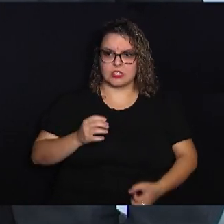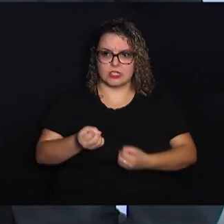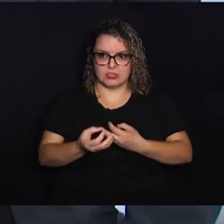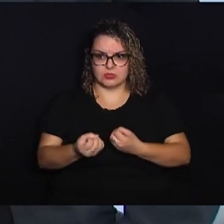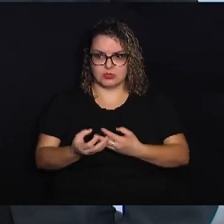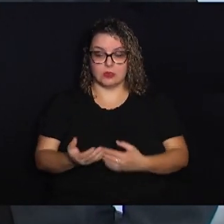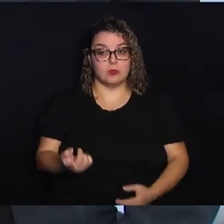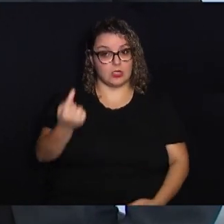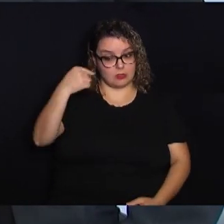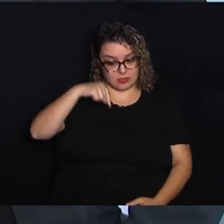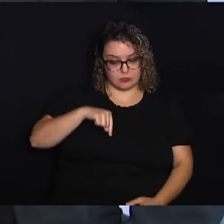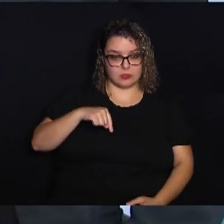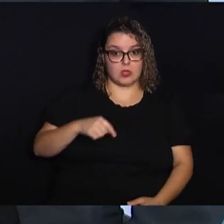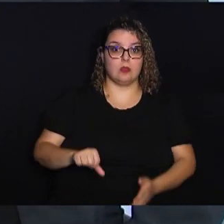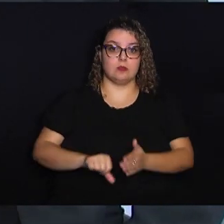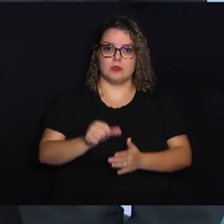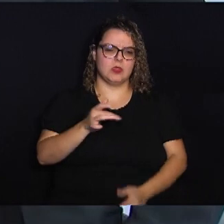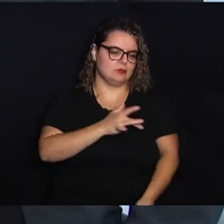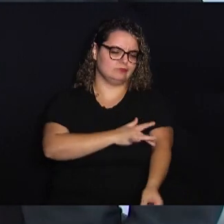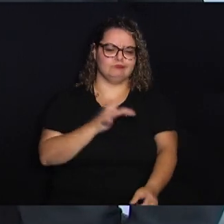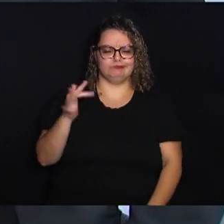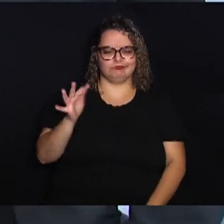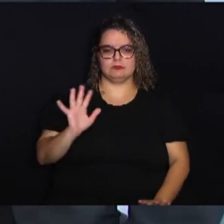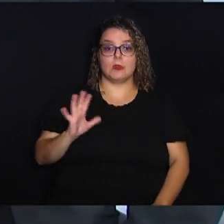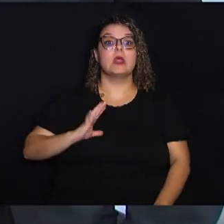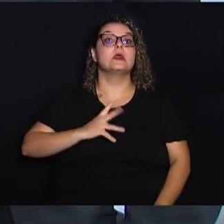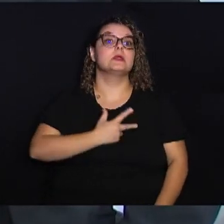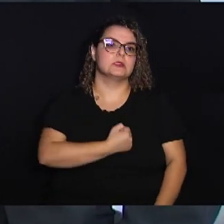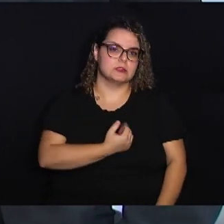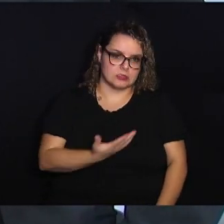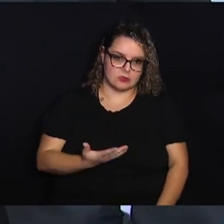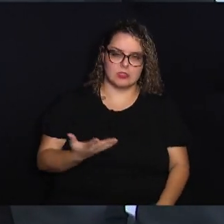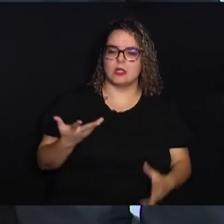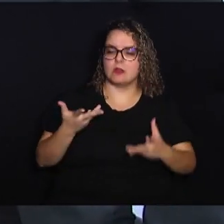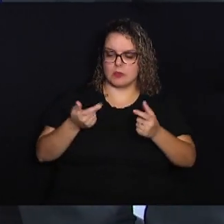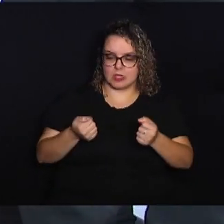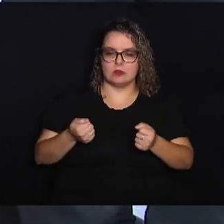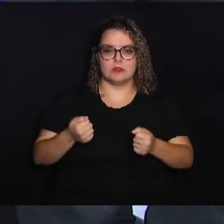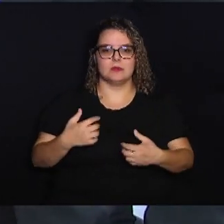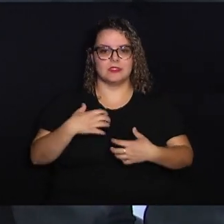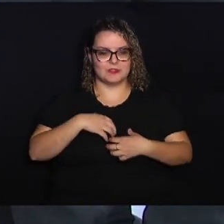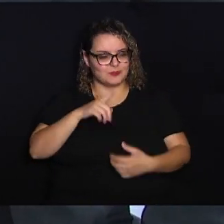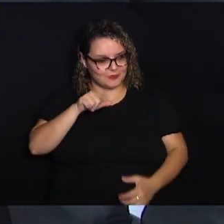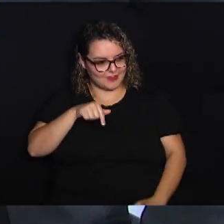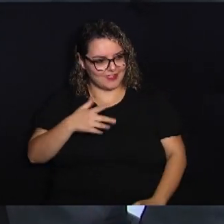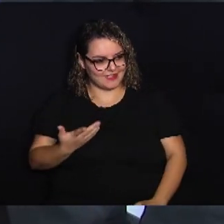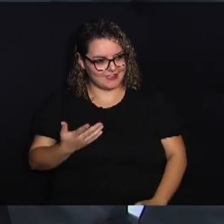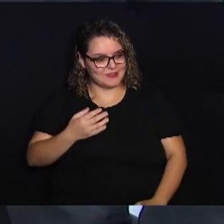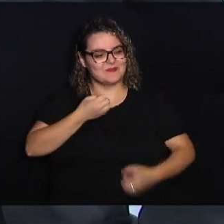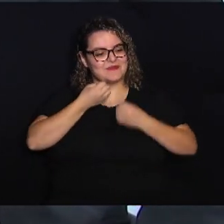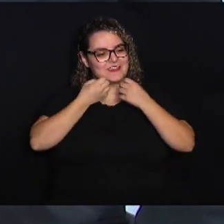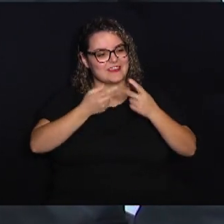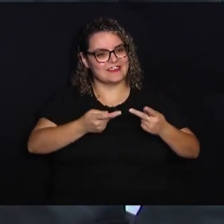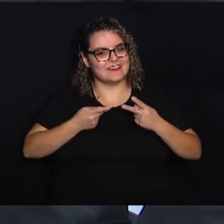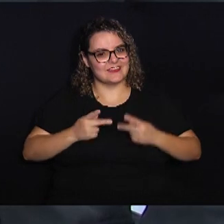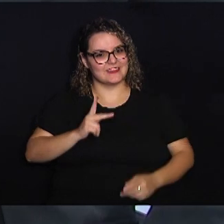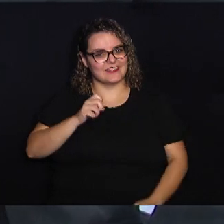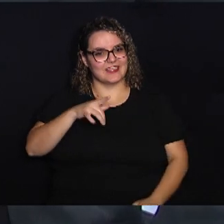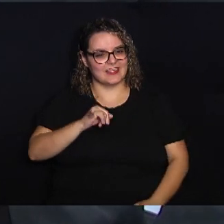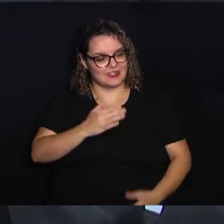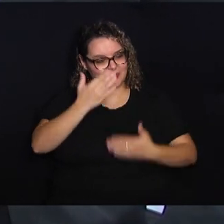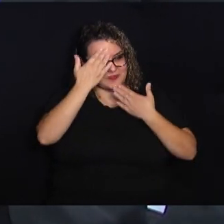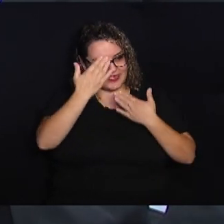para vir para cá? Primeiro, não dói nada. Segundo, está salvando vidas e é maravilhoso essa sensação, não é mesmo? Seja bem-vinda, Kelly. Muito obrigada